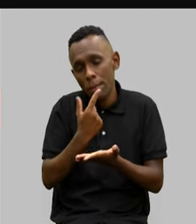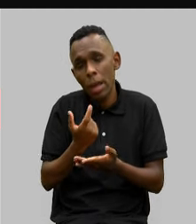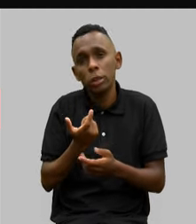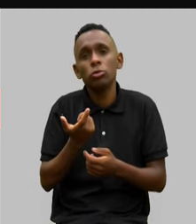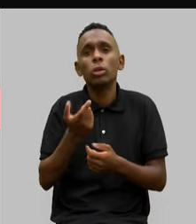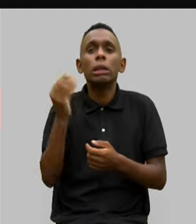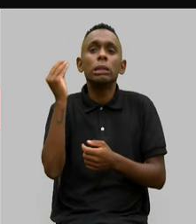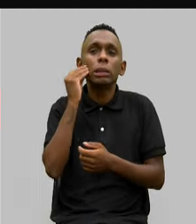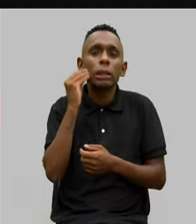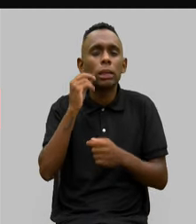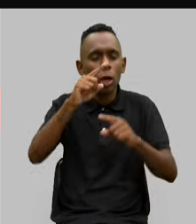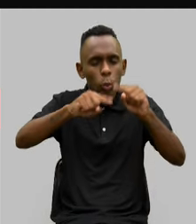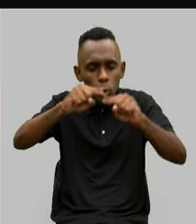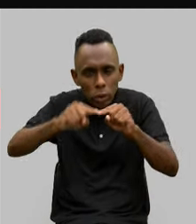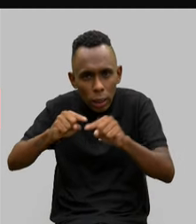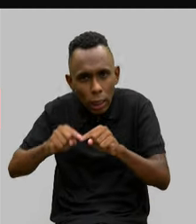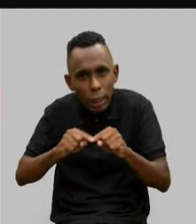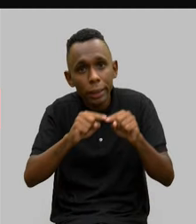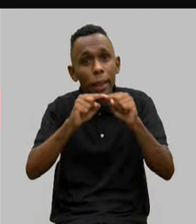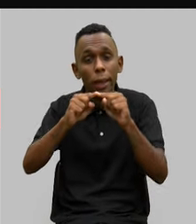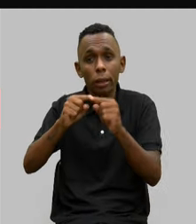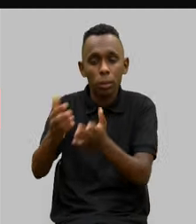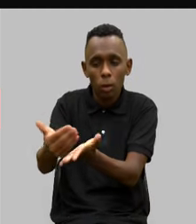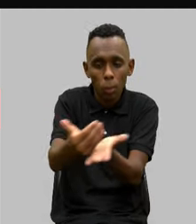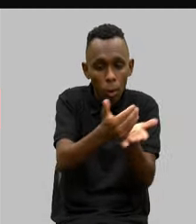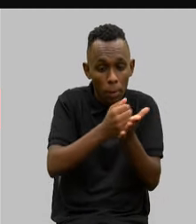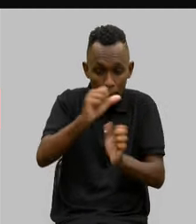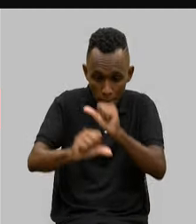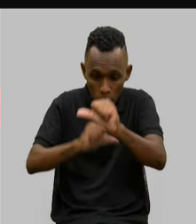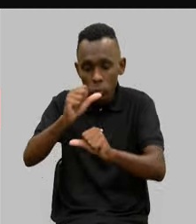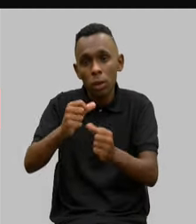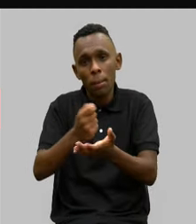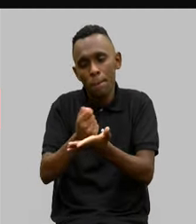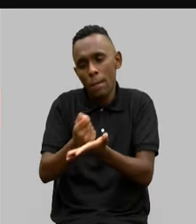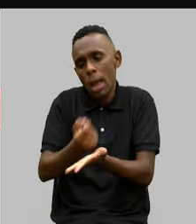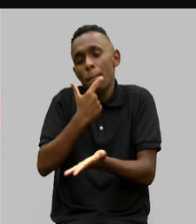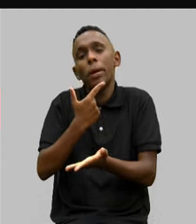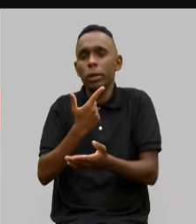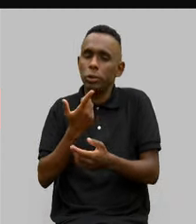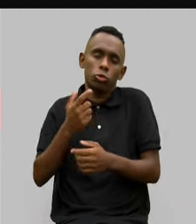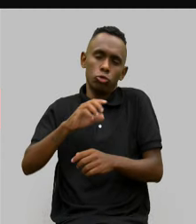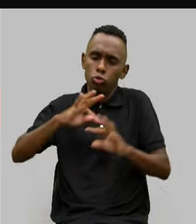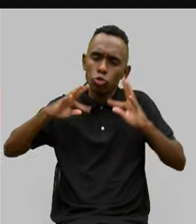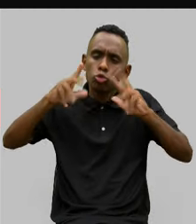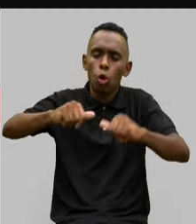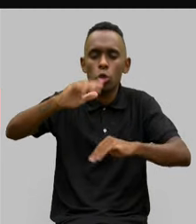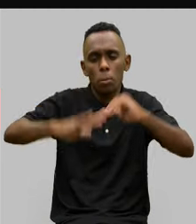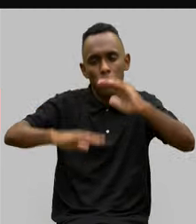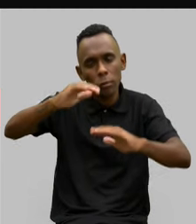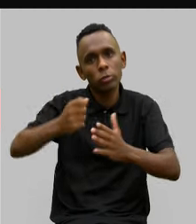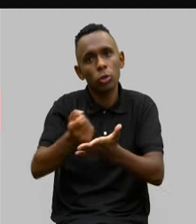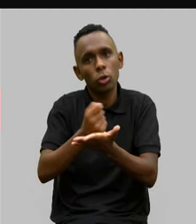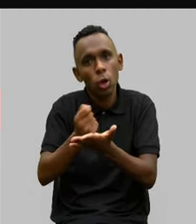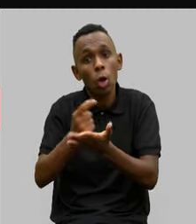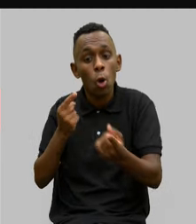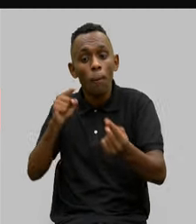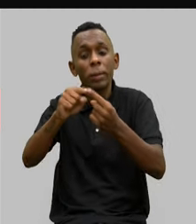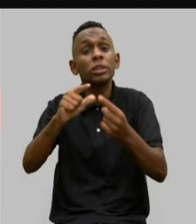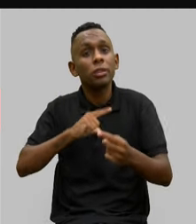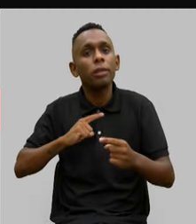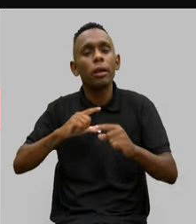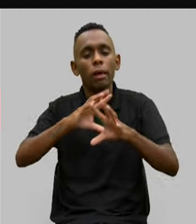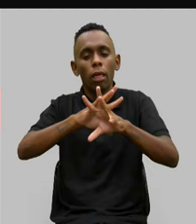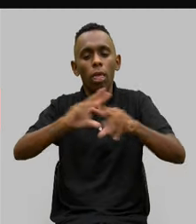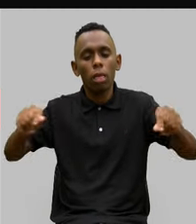extrair compostos de plantas medicinais para virar um medicamento como todo farmacêutico ele quer Eh ter objetivo de curar